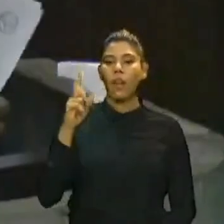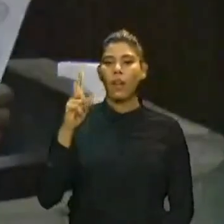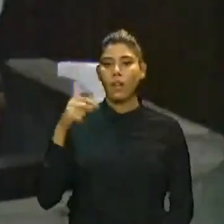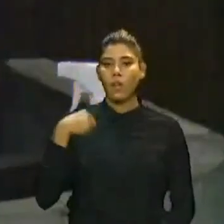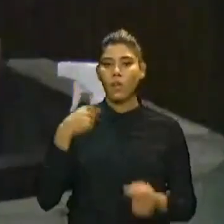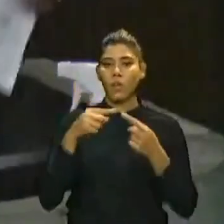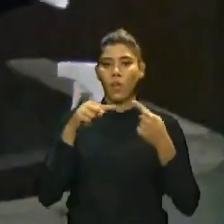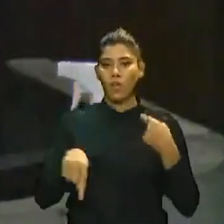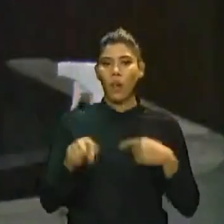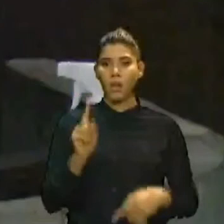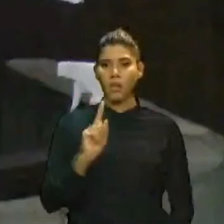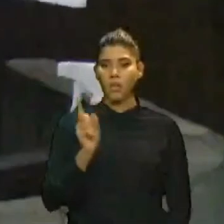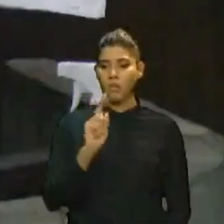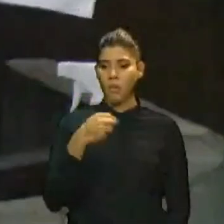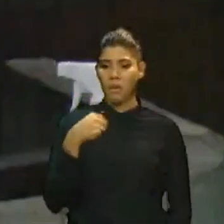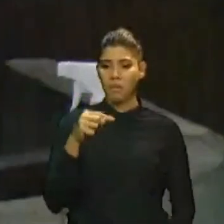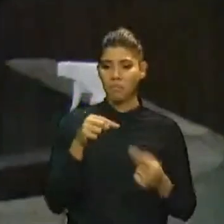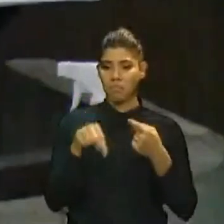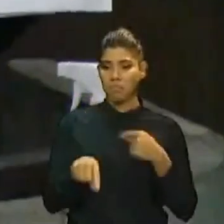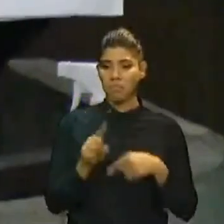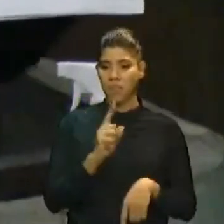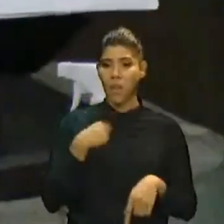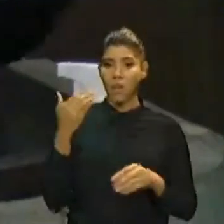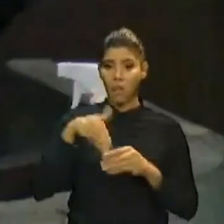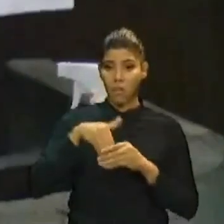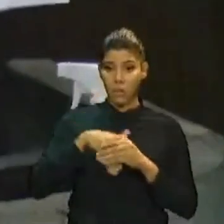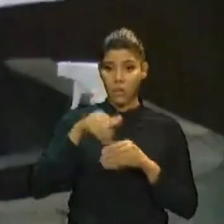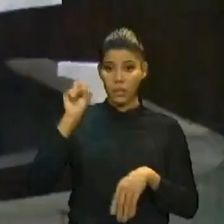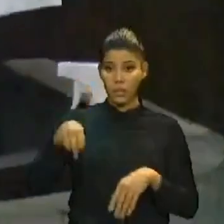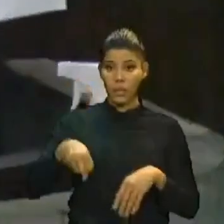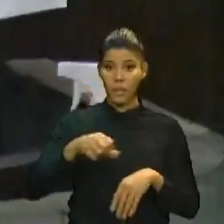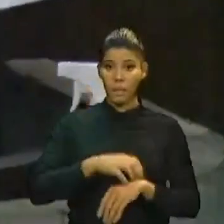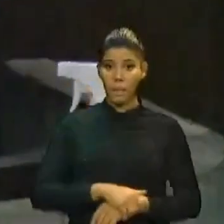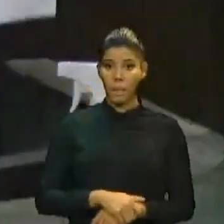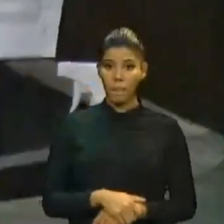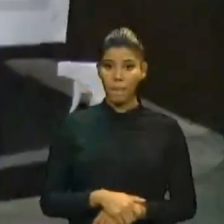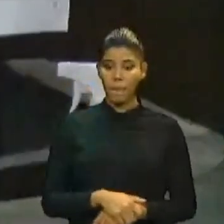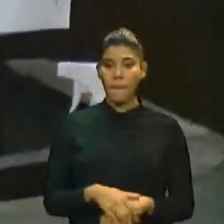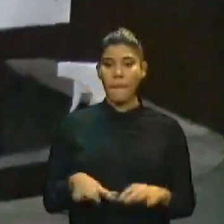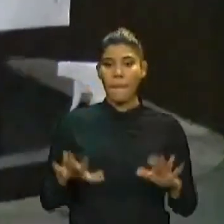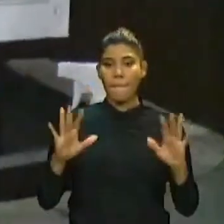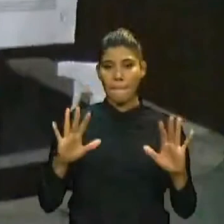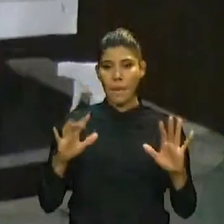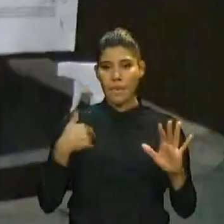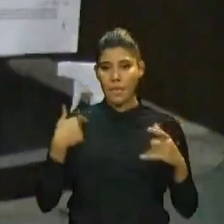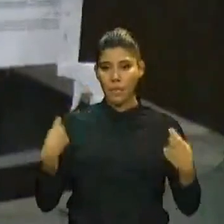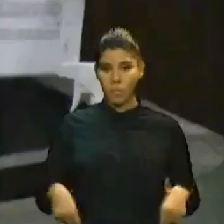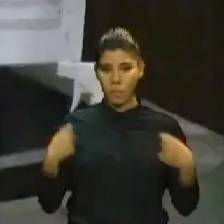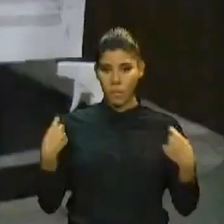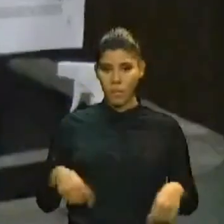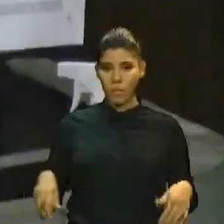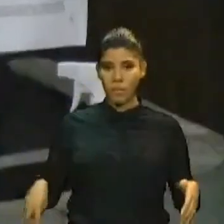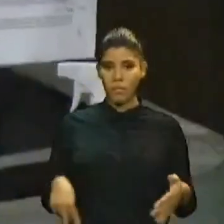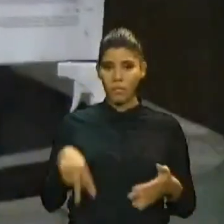não. Não sou contrário, não. Eu vou até votar a favor, viu? Vou votar a favor. Mas eu tenho que trazer para essa